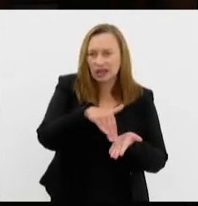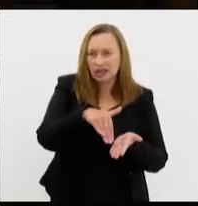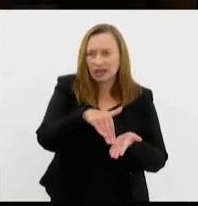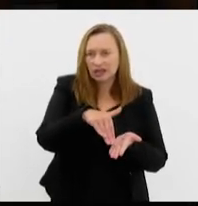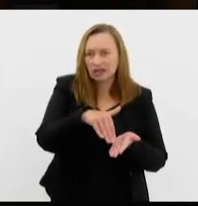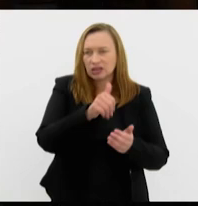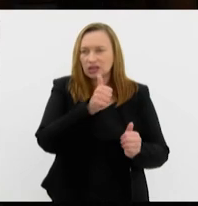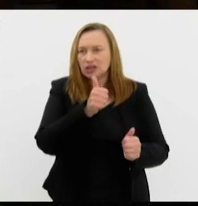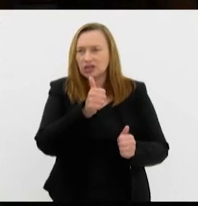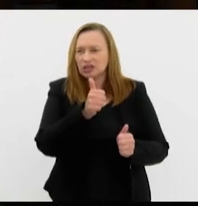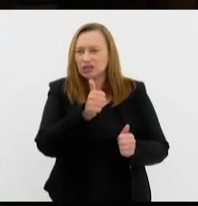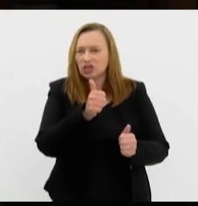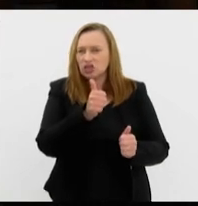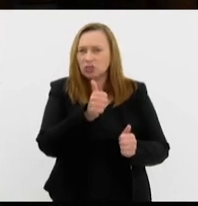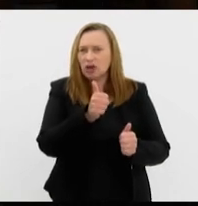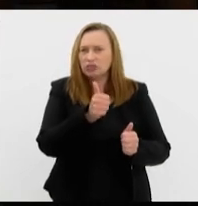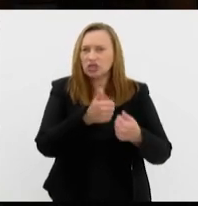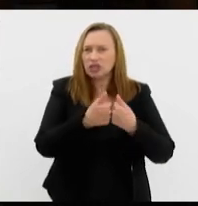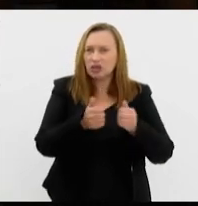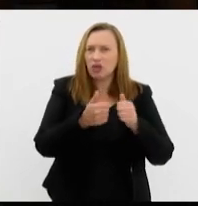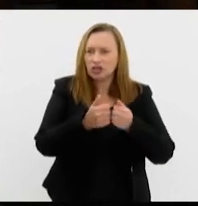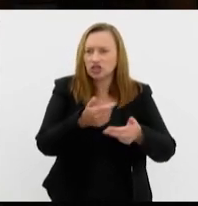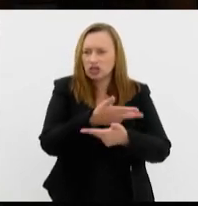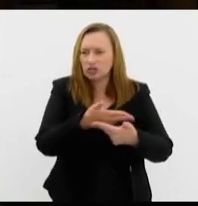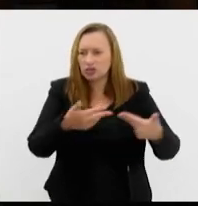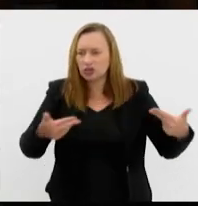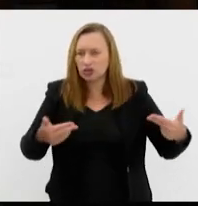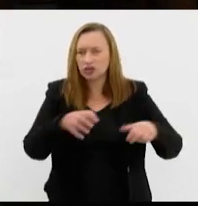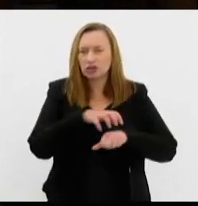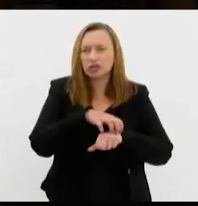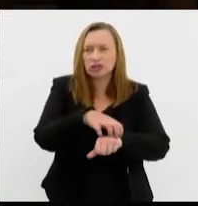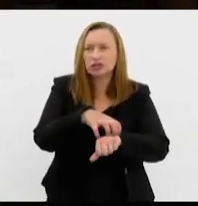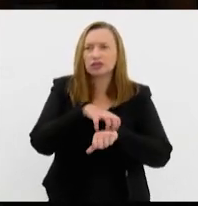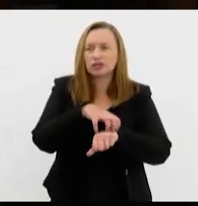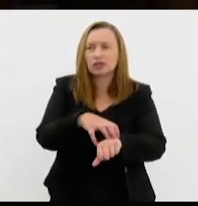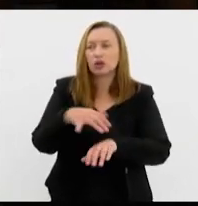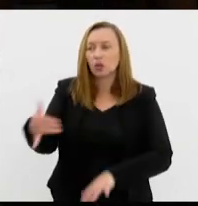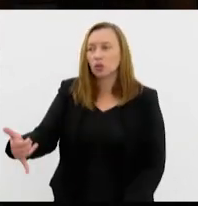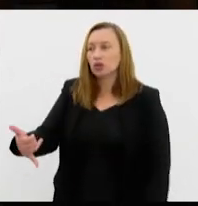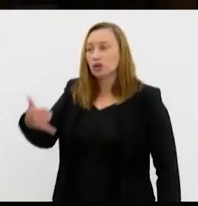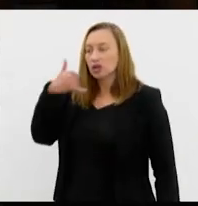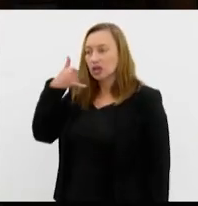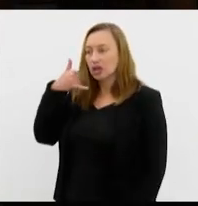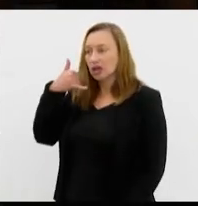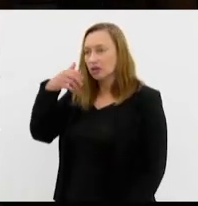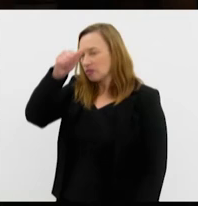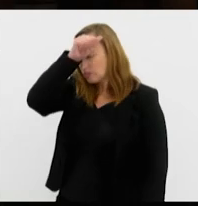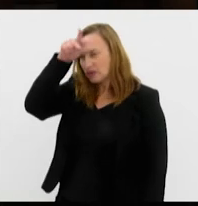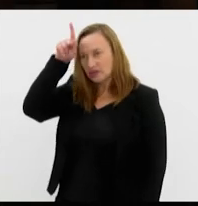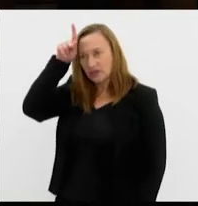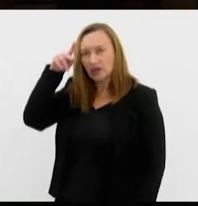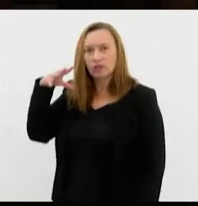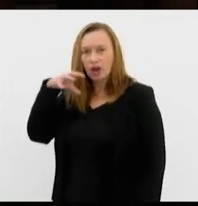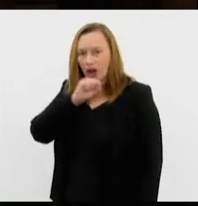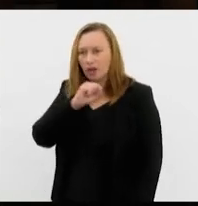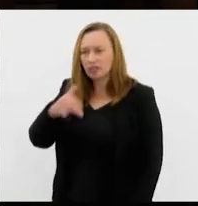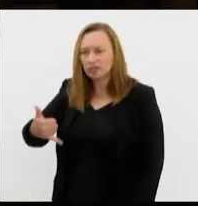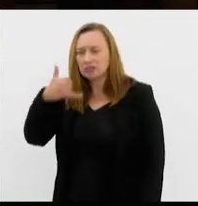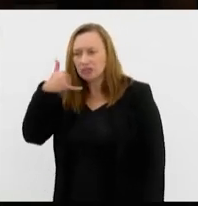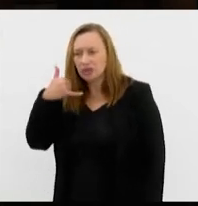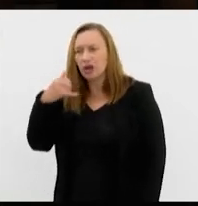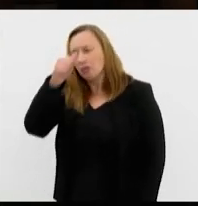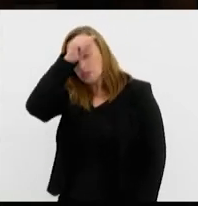citou os taxistas. Imediatamente encaminhei para ele um zap, dizendo: